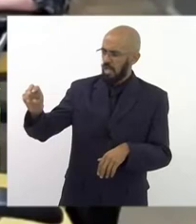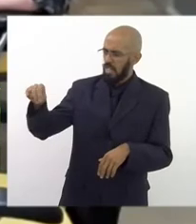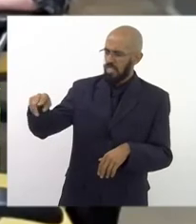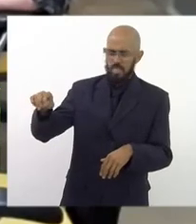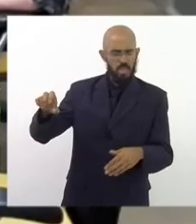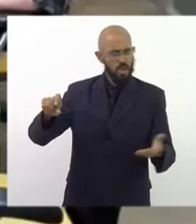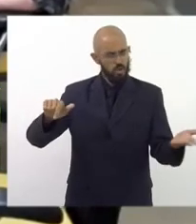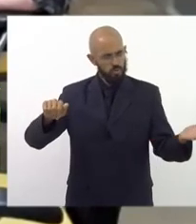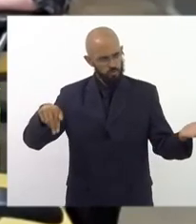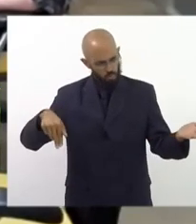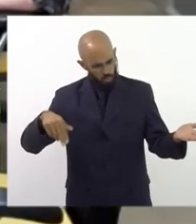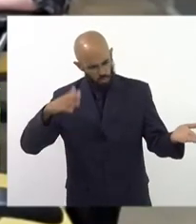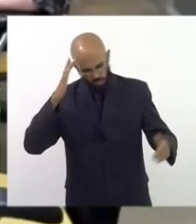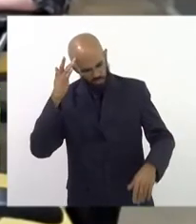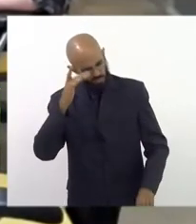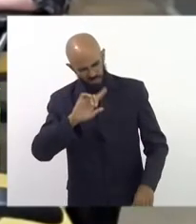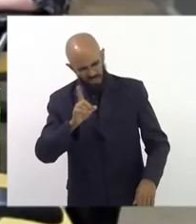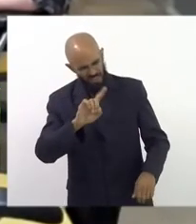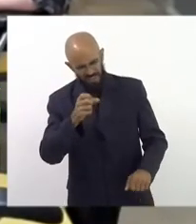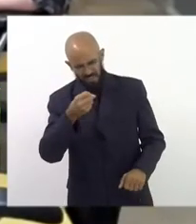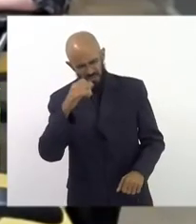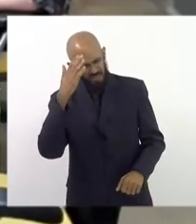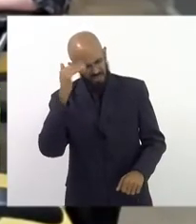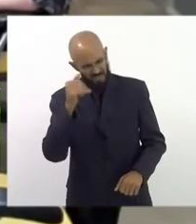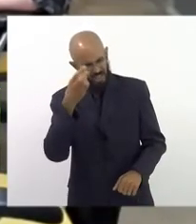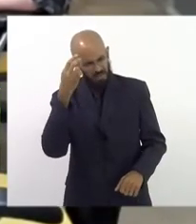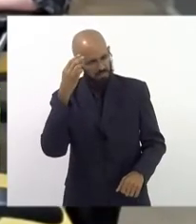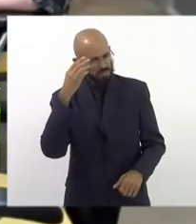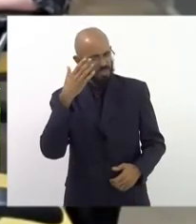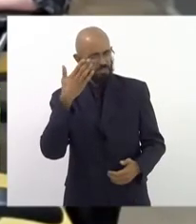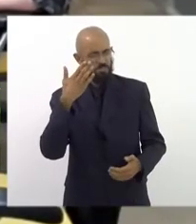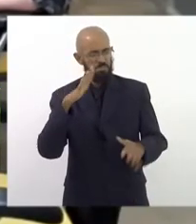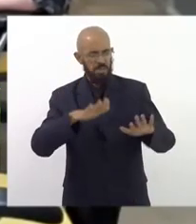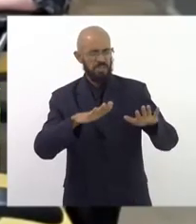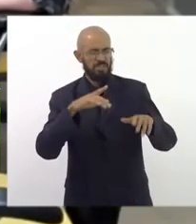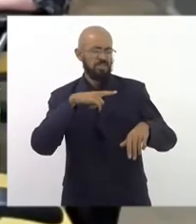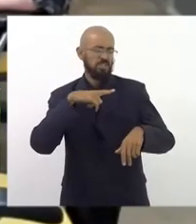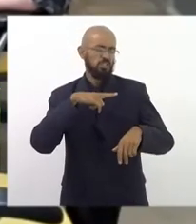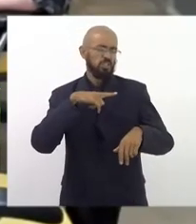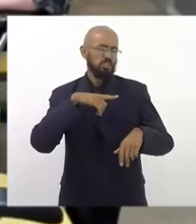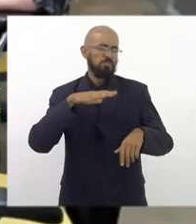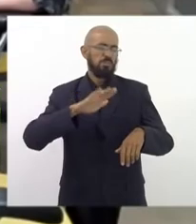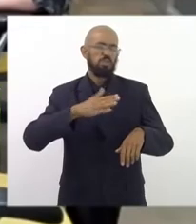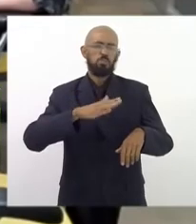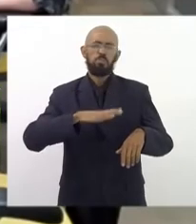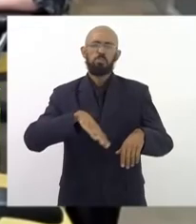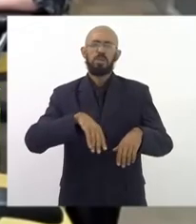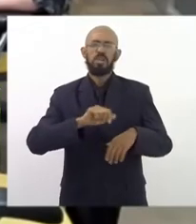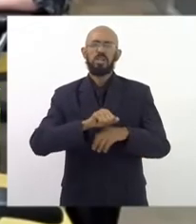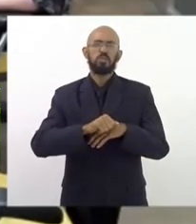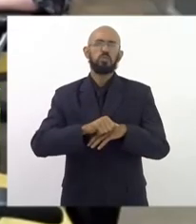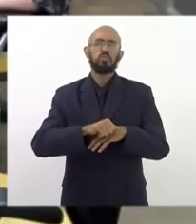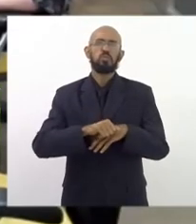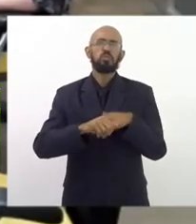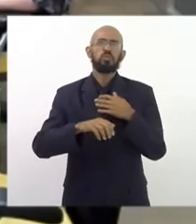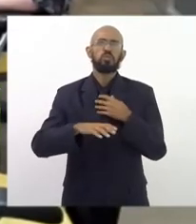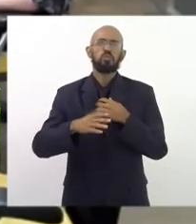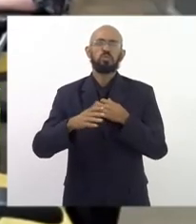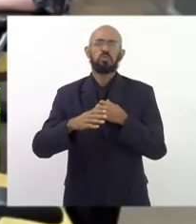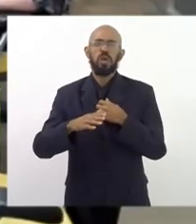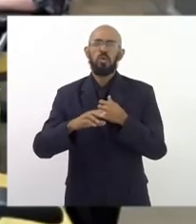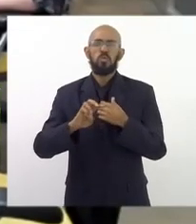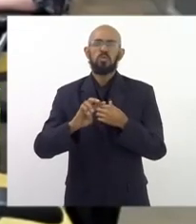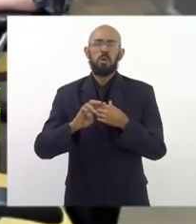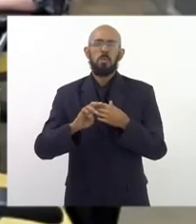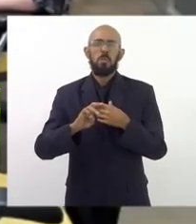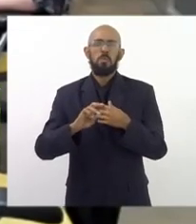Nelson, não sei se você tem de memória, mas tinha também alguma coisa na ordem de algumas poucas centenas de milhões de reais,